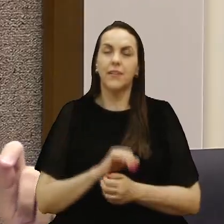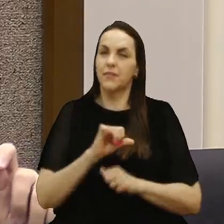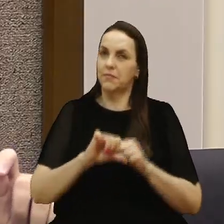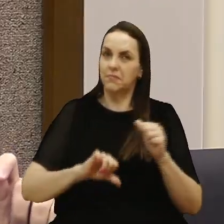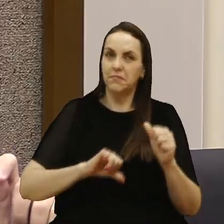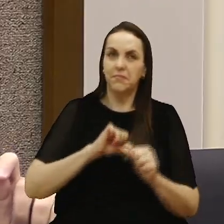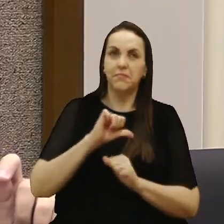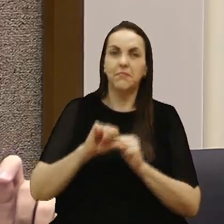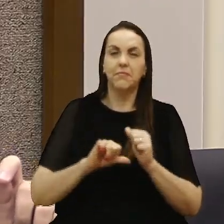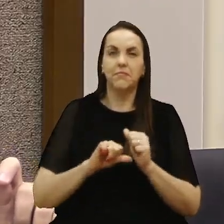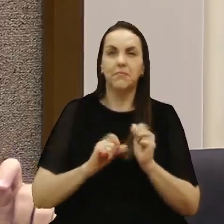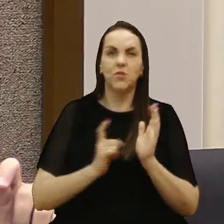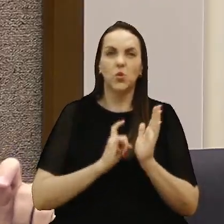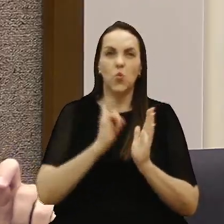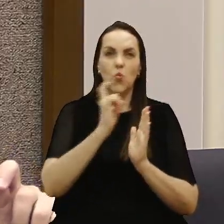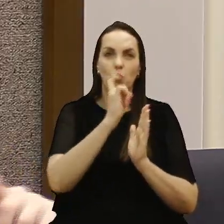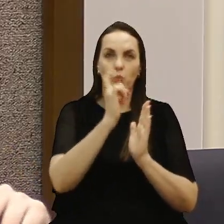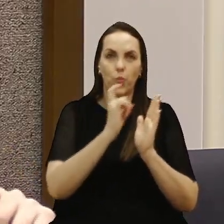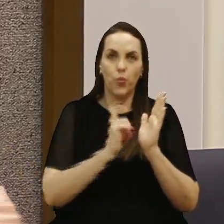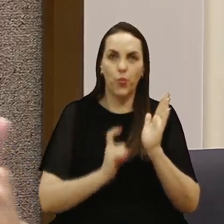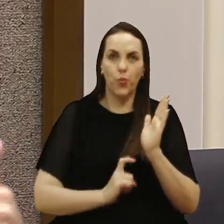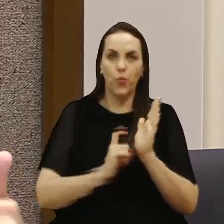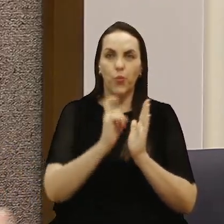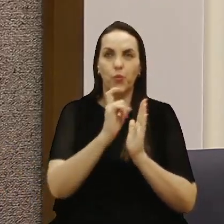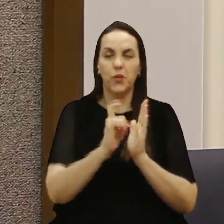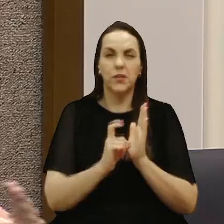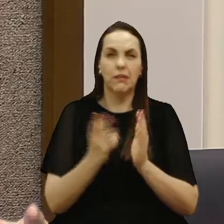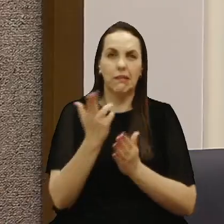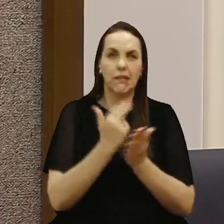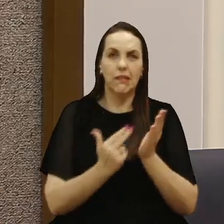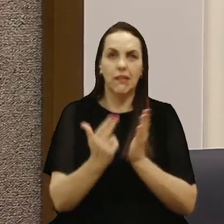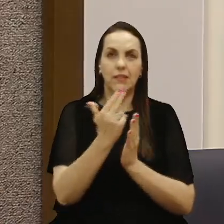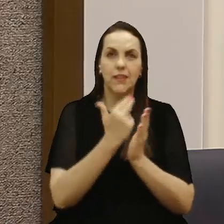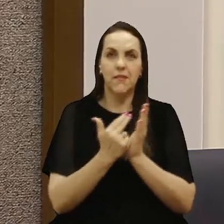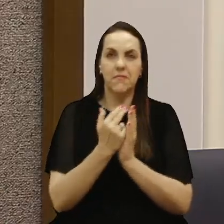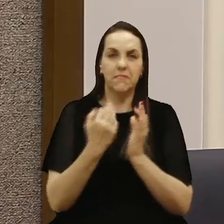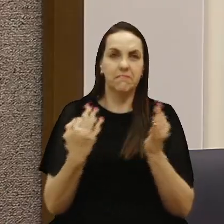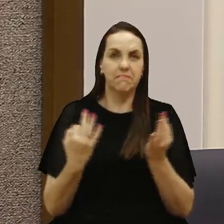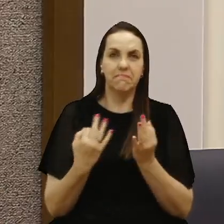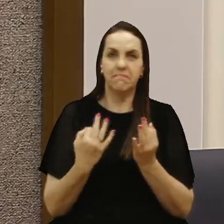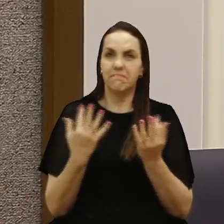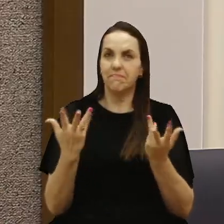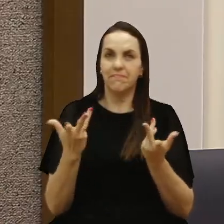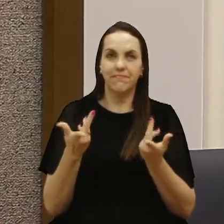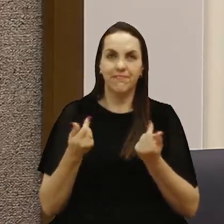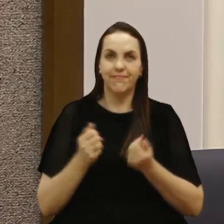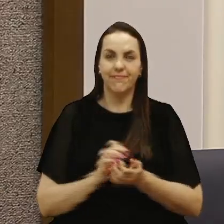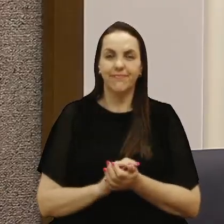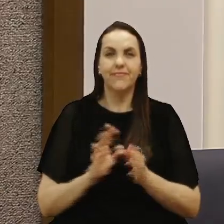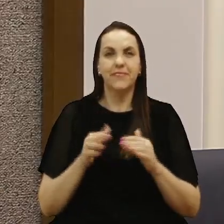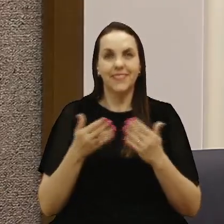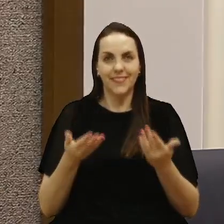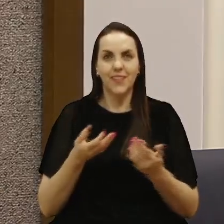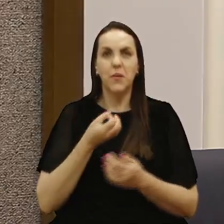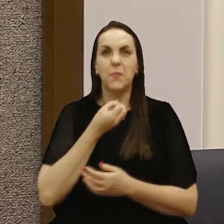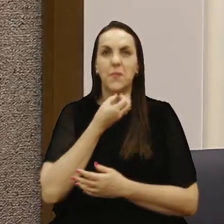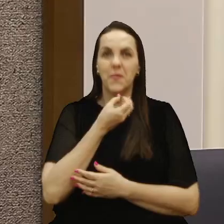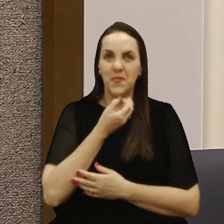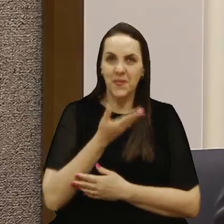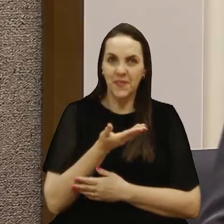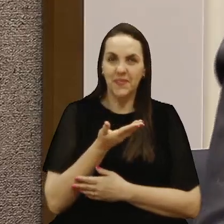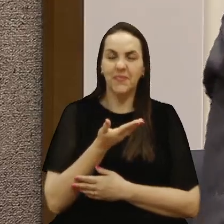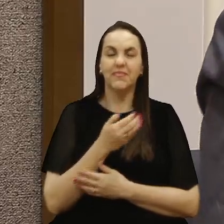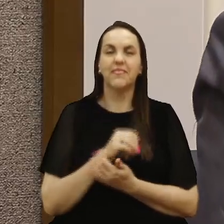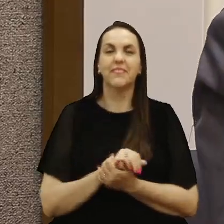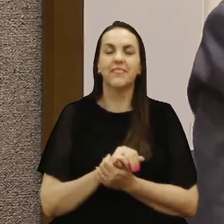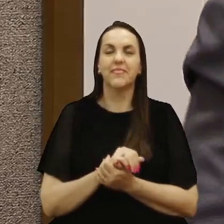transformadas através do grafite com, olha, desenhos maravilhosos. Então, que bom que a Samar fez